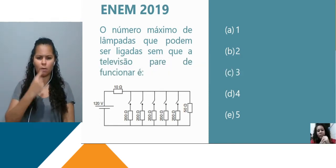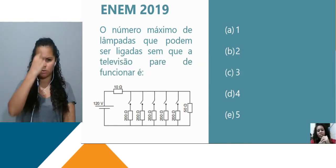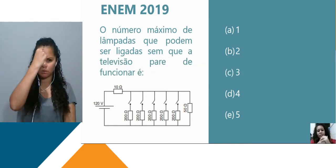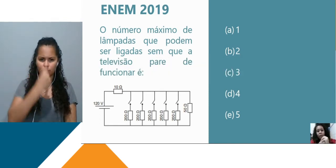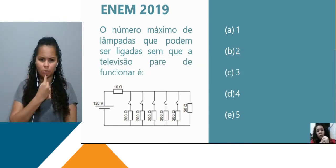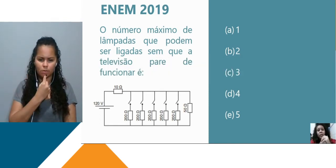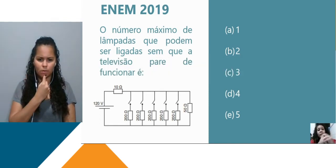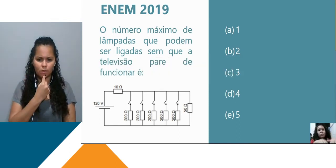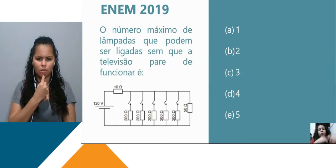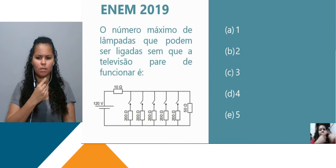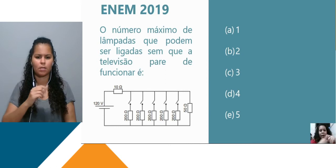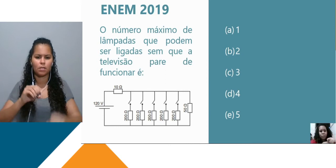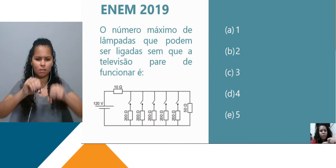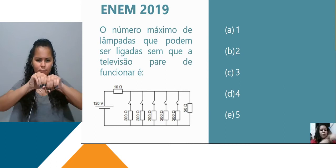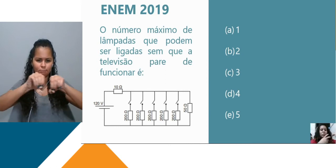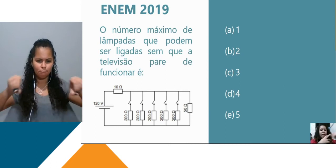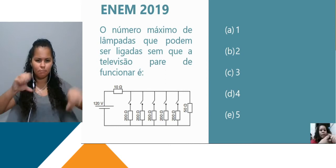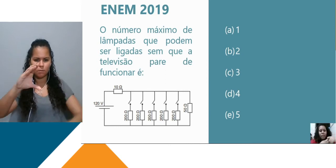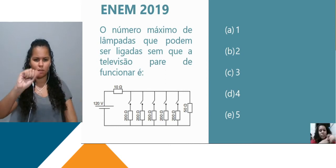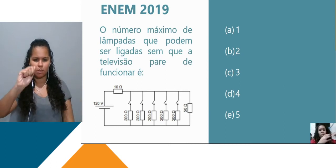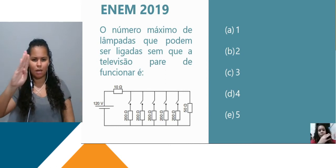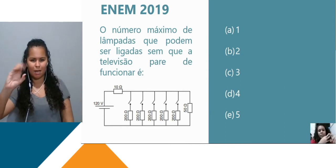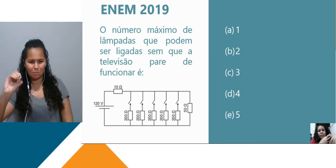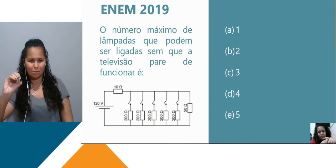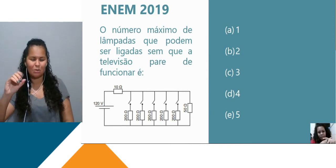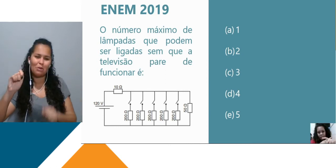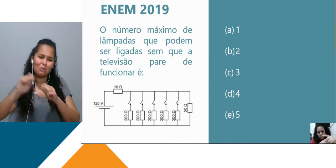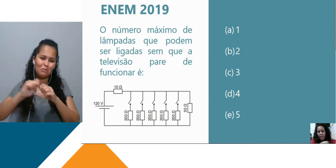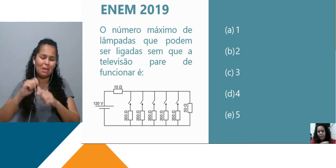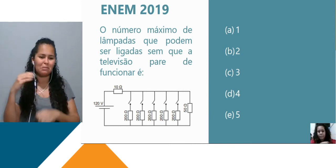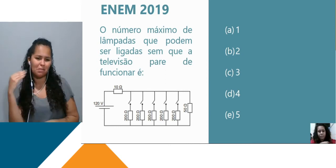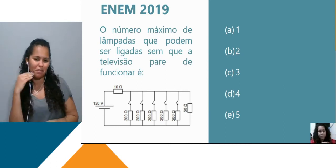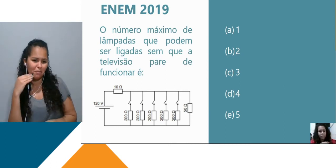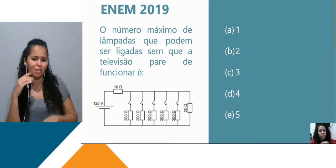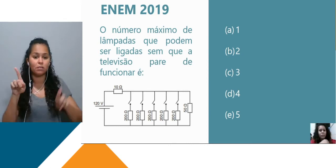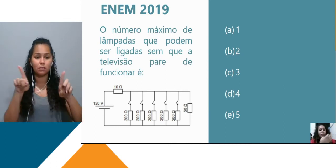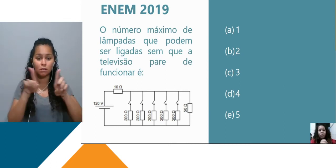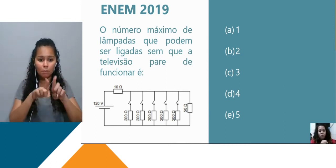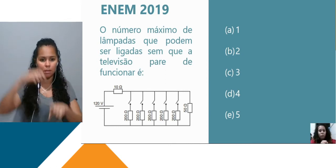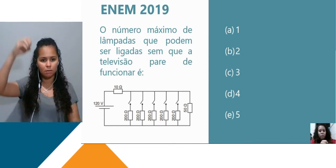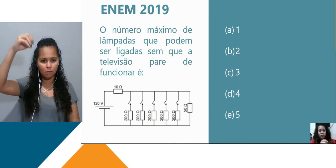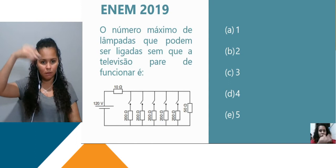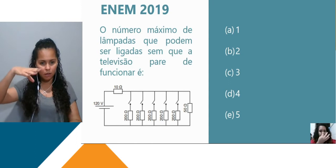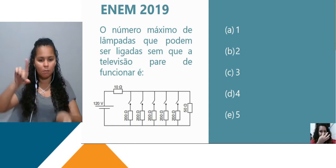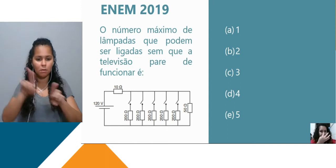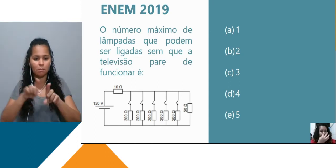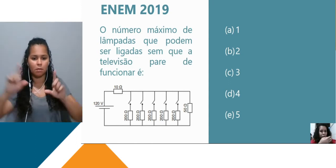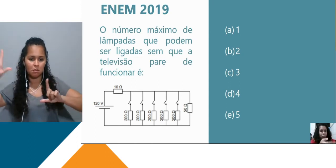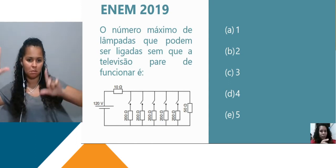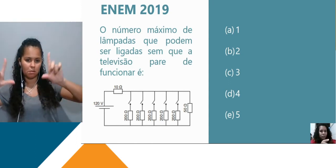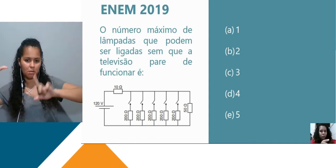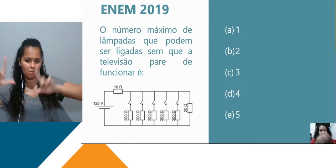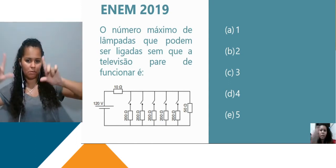a esquematização do cabo mal dimensionado, das lâmpadas e da TV, tá? Com 120 volts